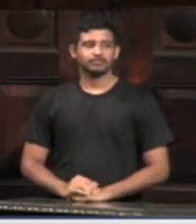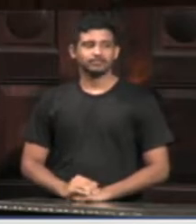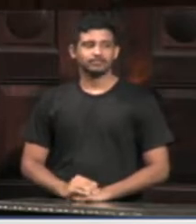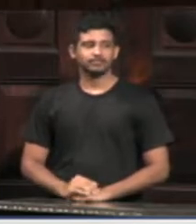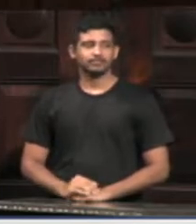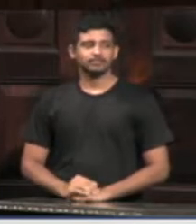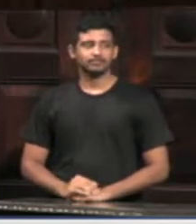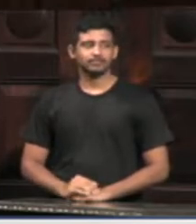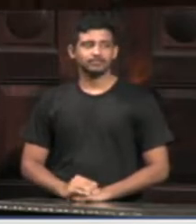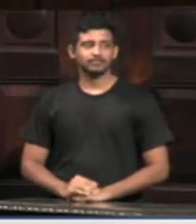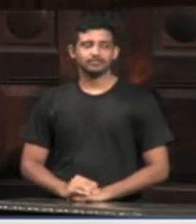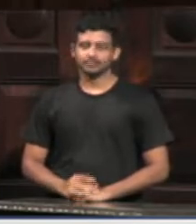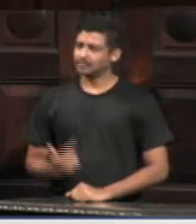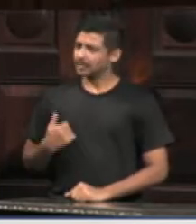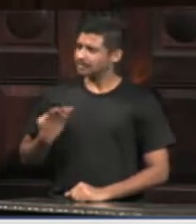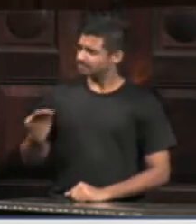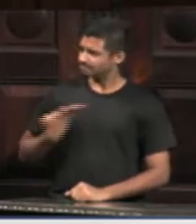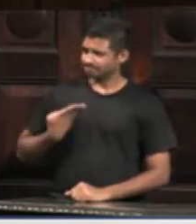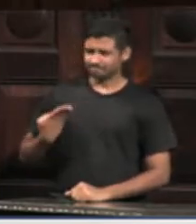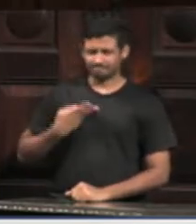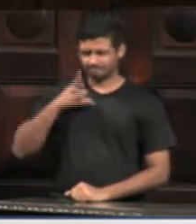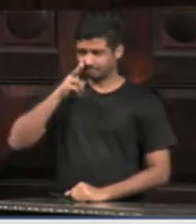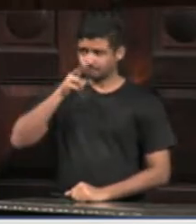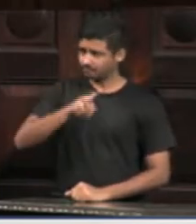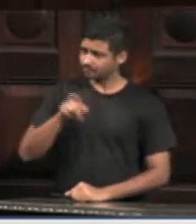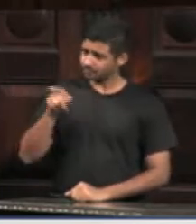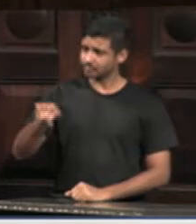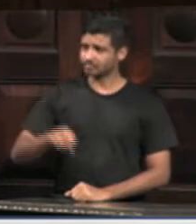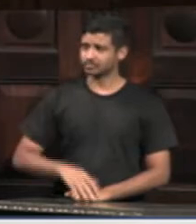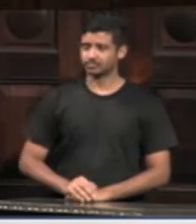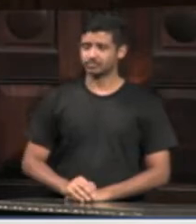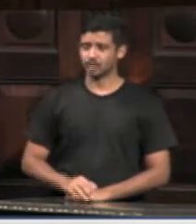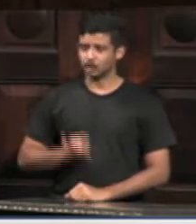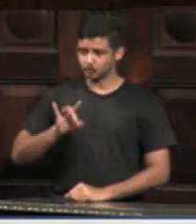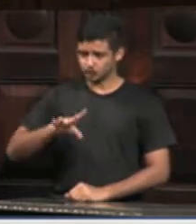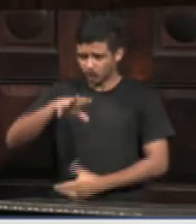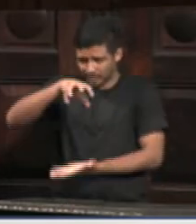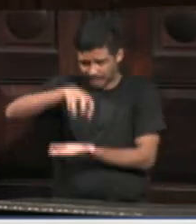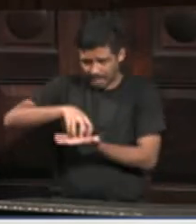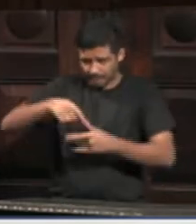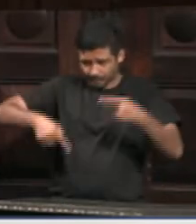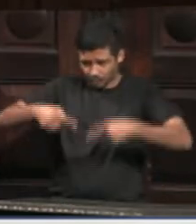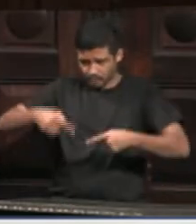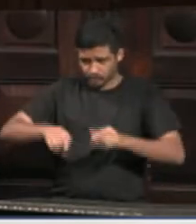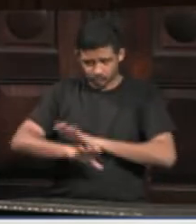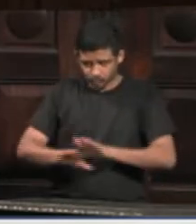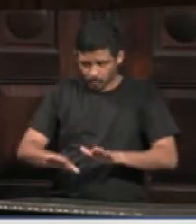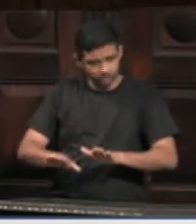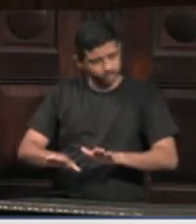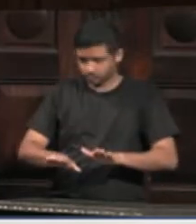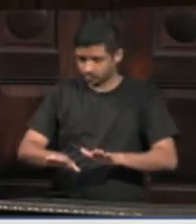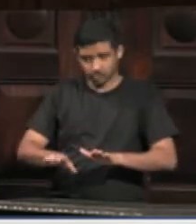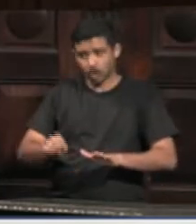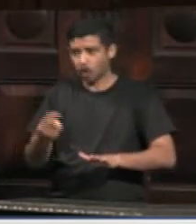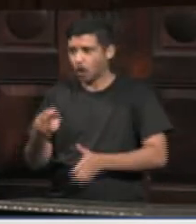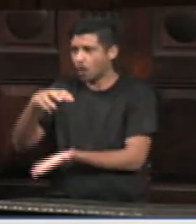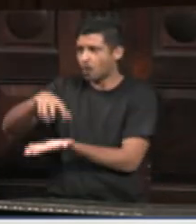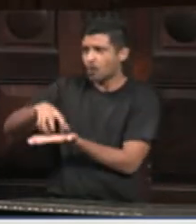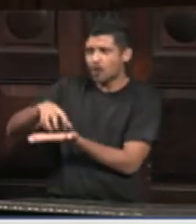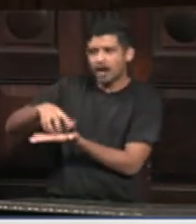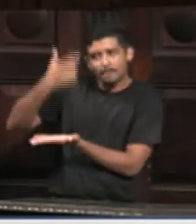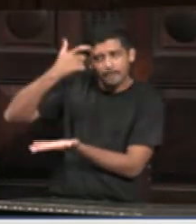uma amizade grande, não só no campo político, não só no campo das